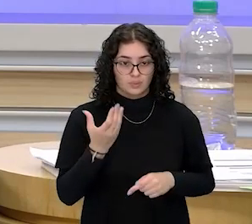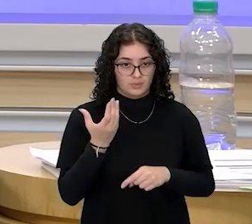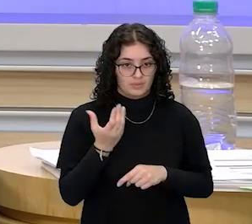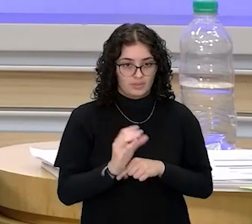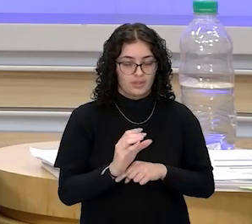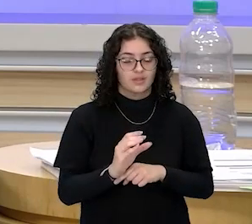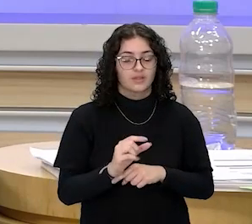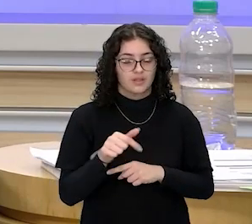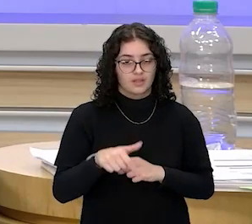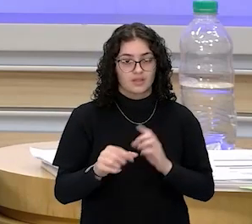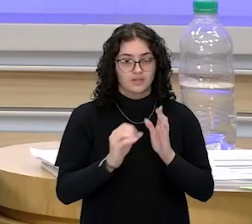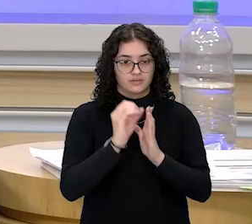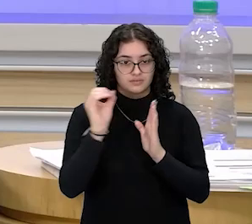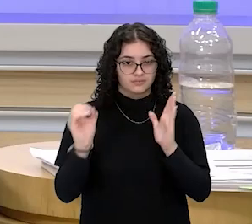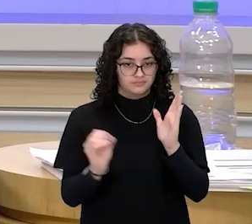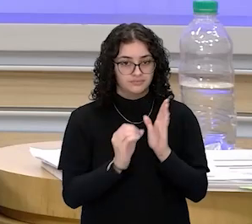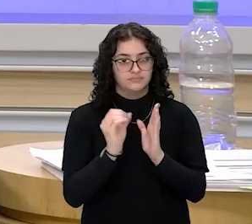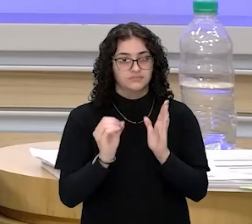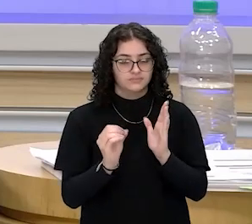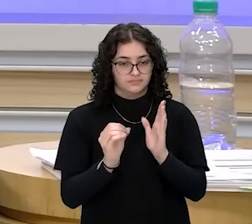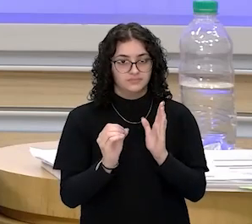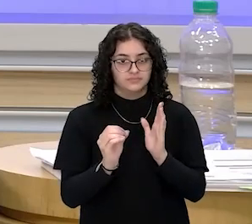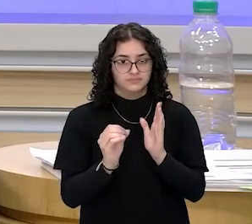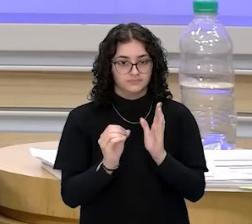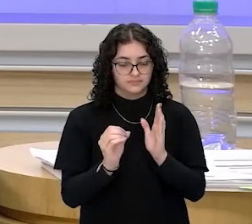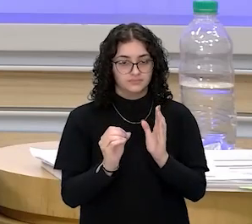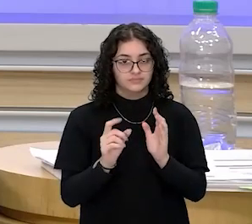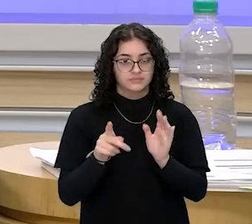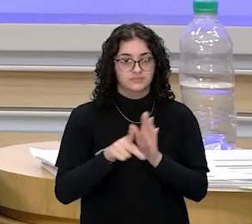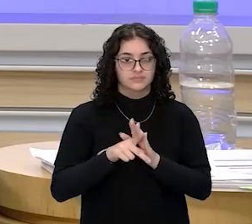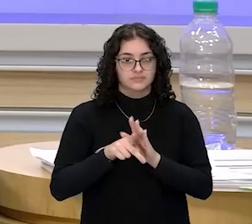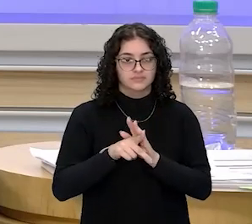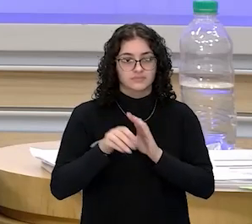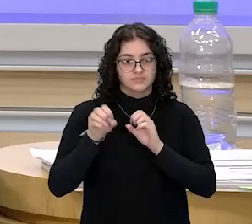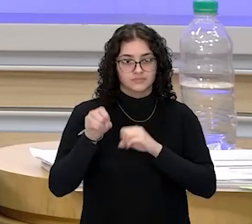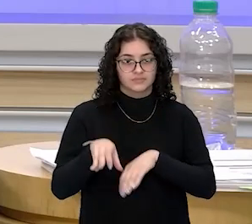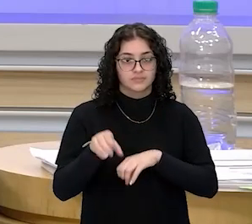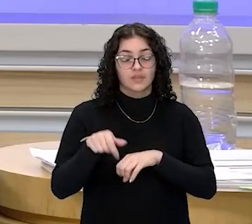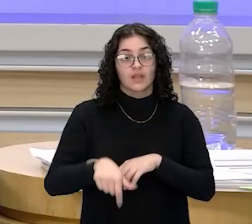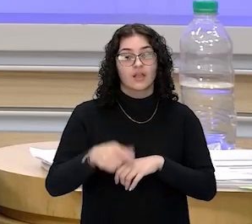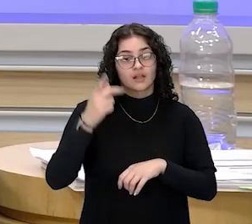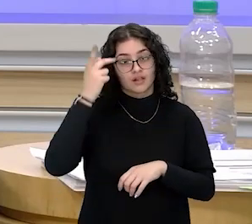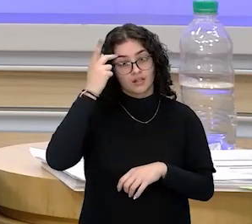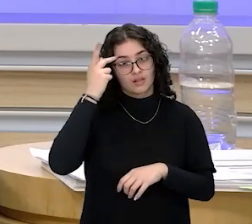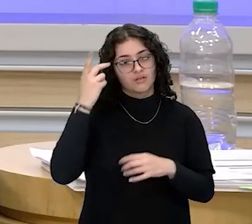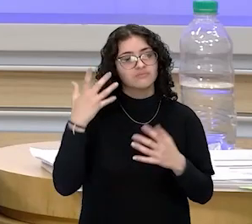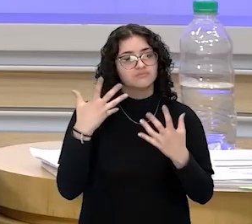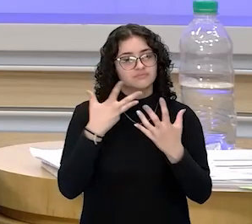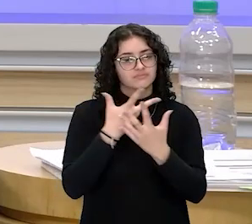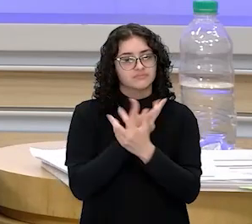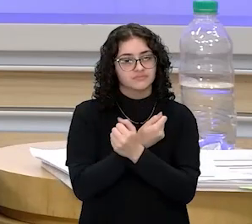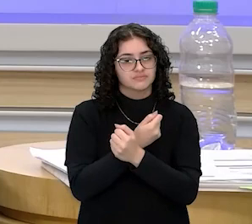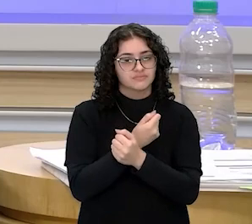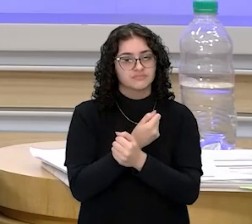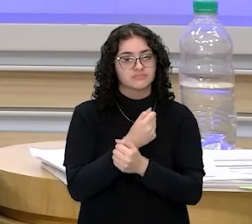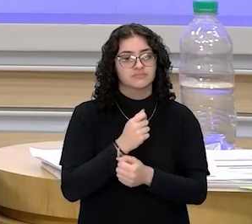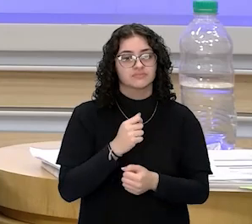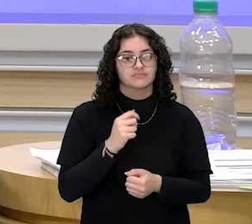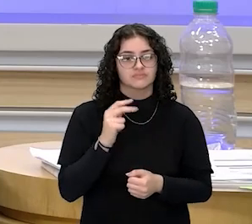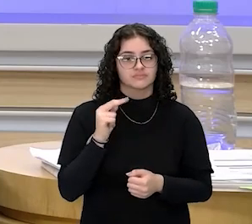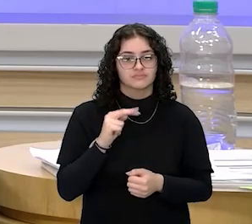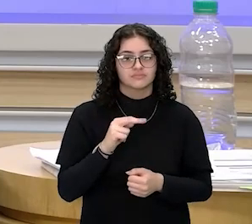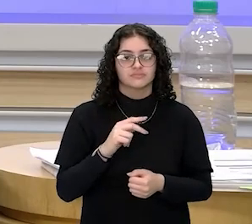aqui no Centro de Mídias, né, da Educação de São Paulo. Olha só, gente, que maravilha. CMSP